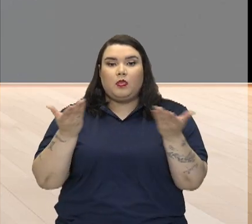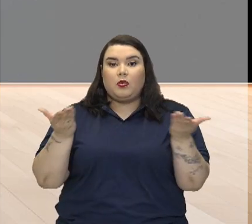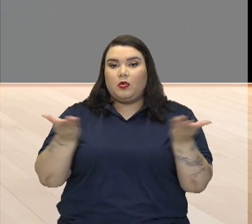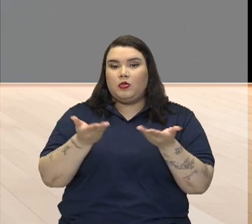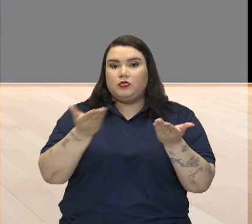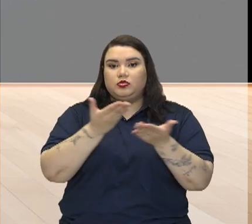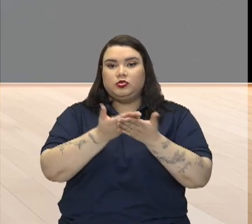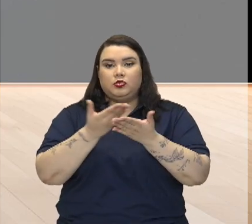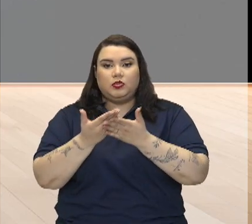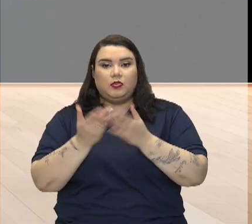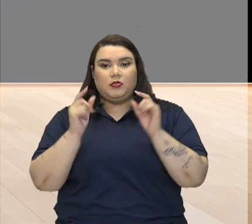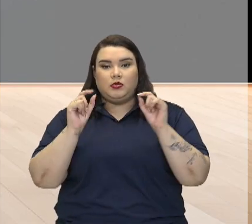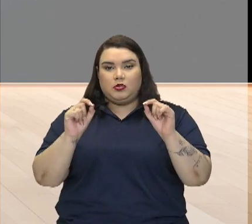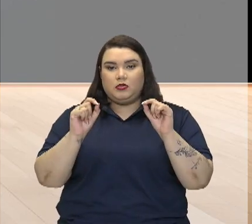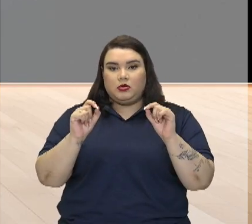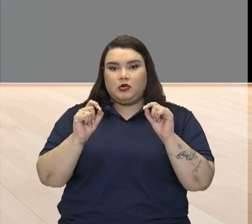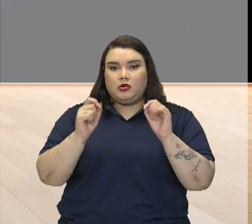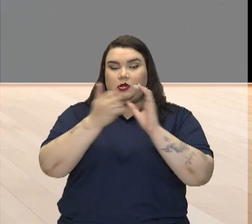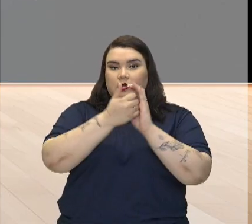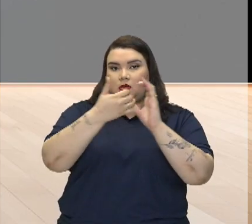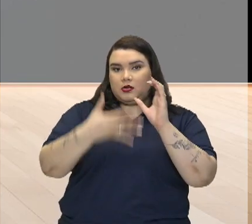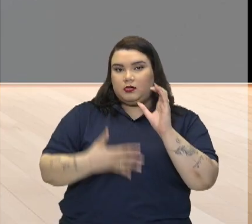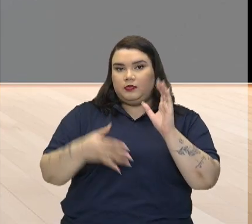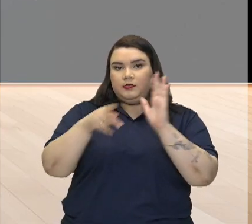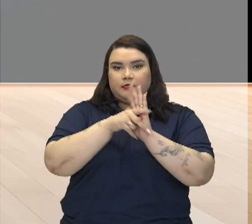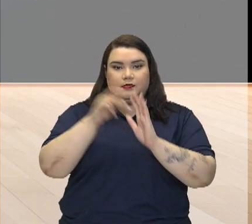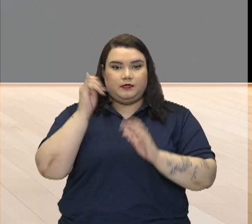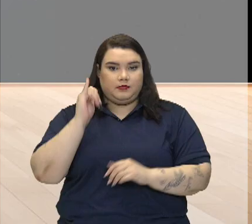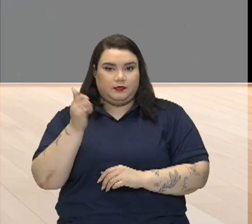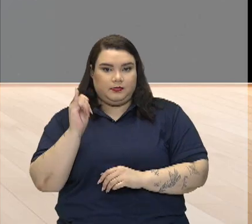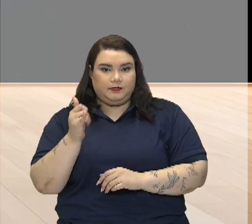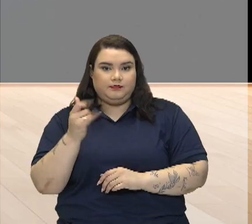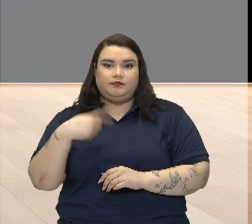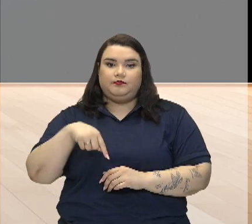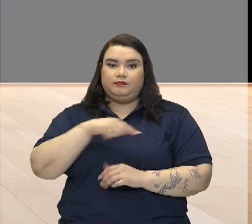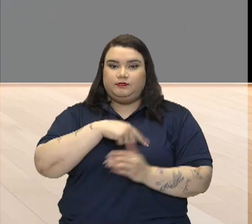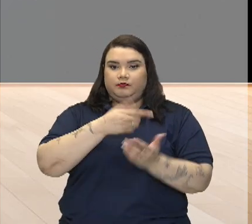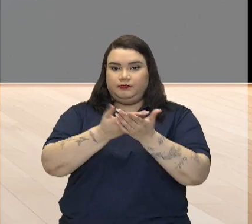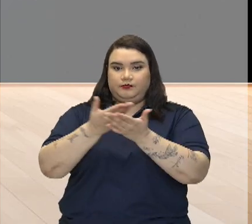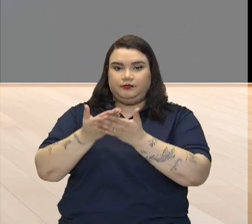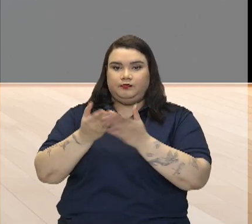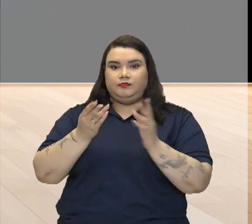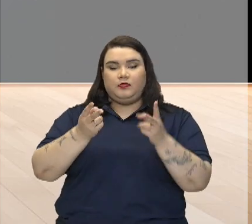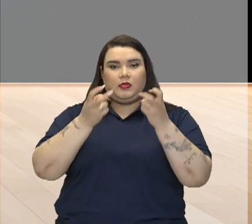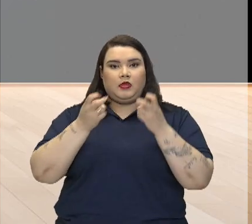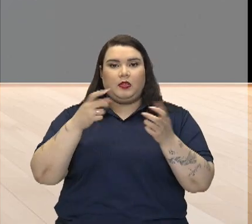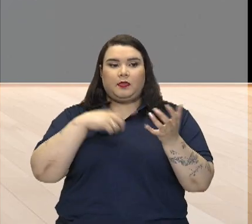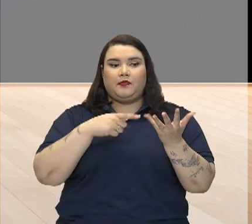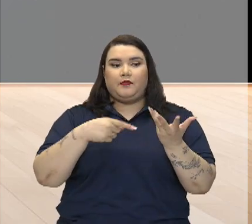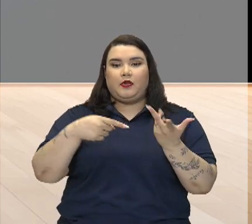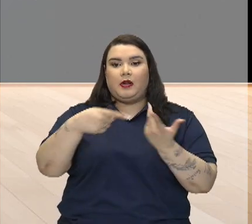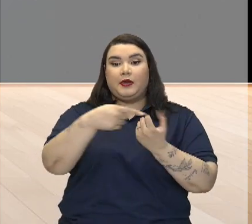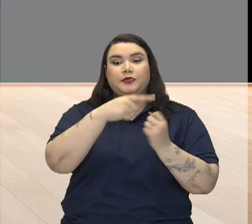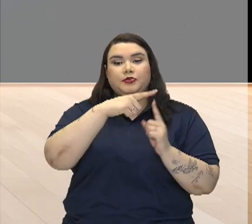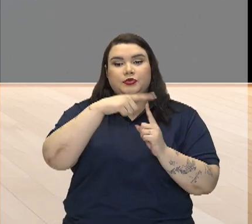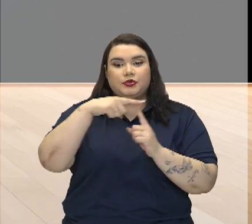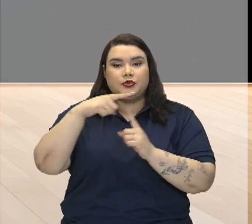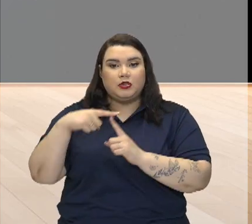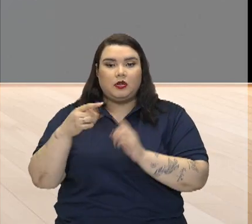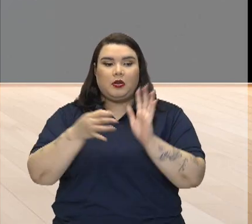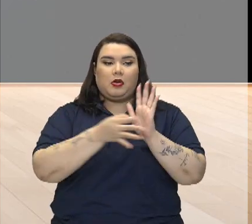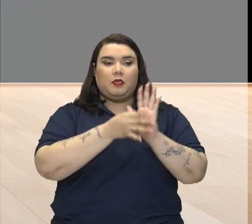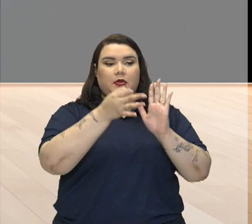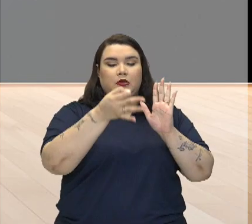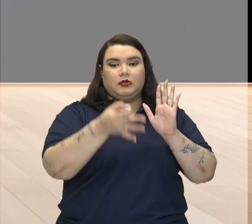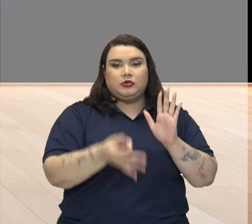estudar são os elementos da narrativa. Como nós vimos, há vários tipos de textos, né?